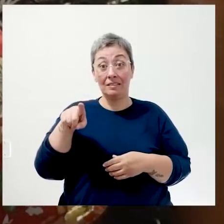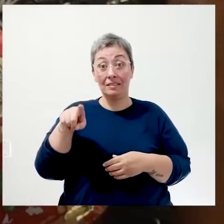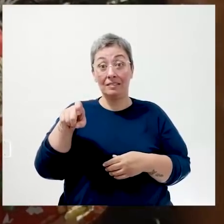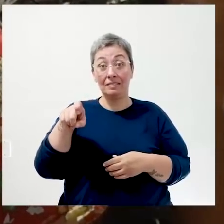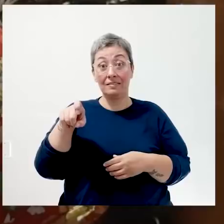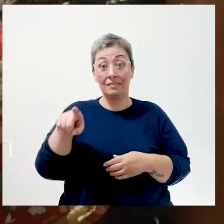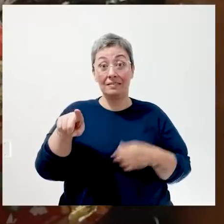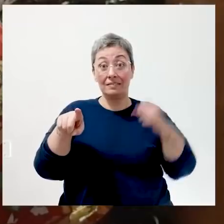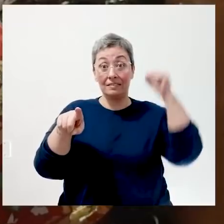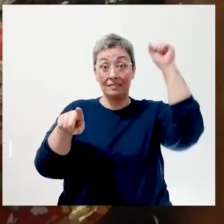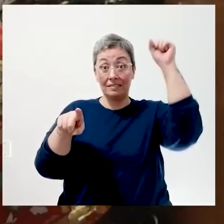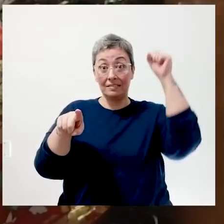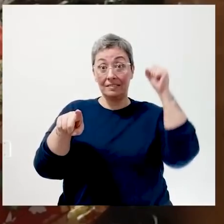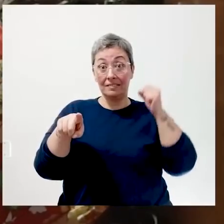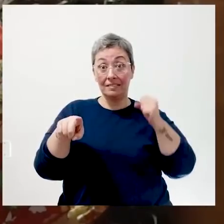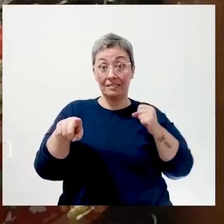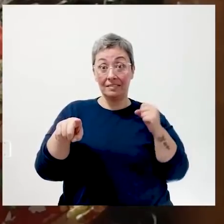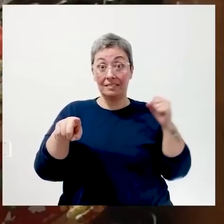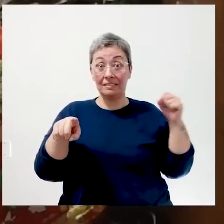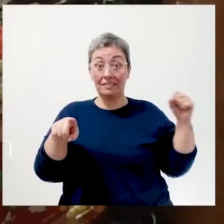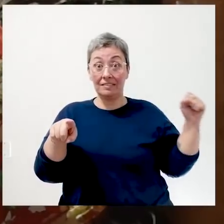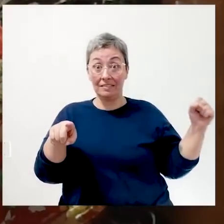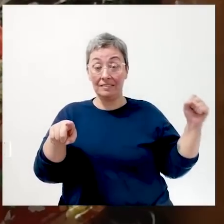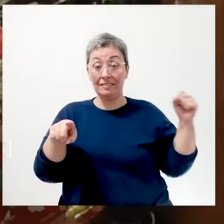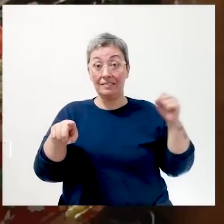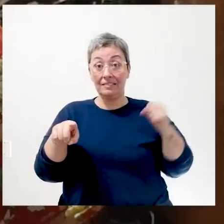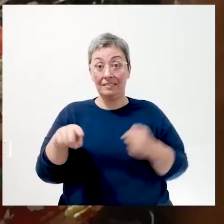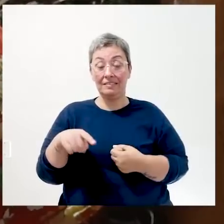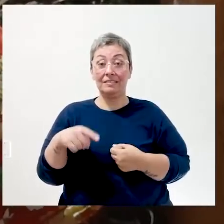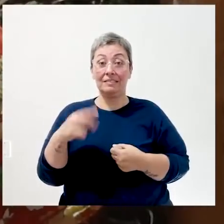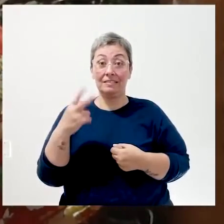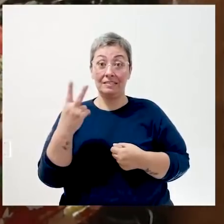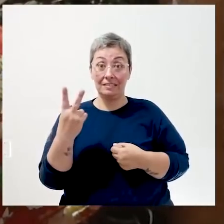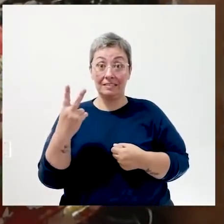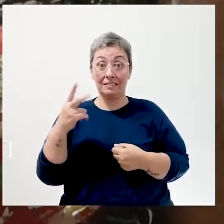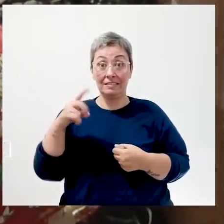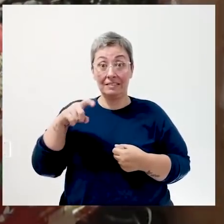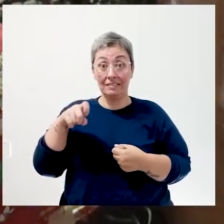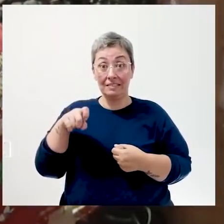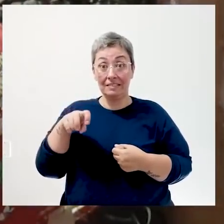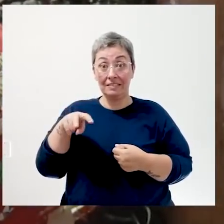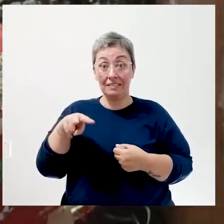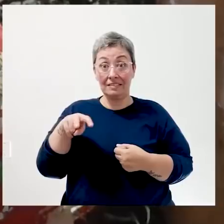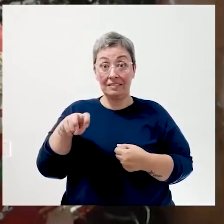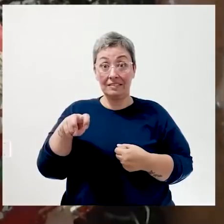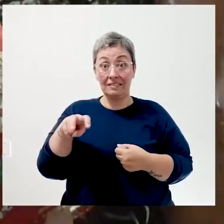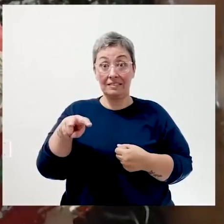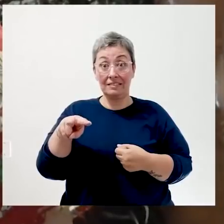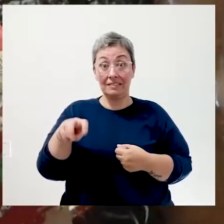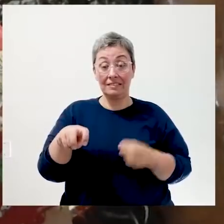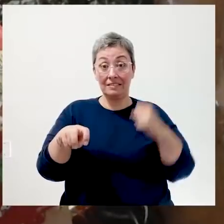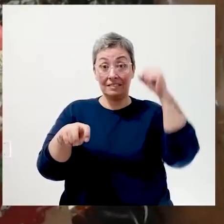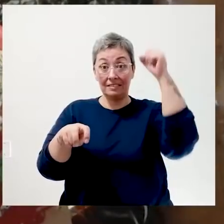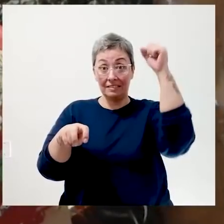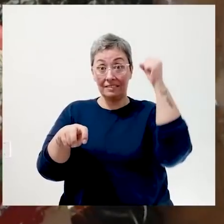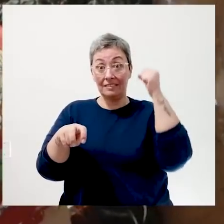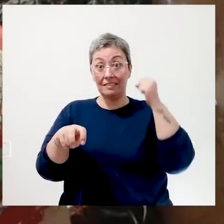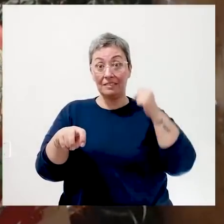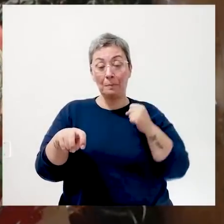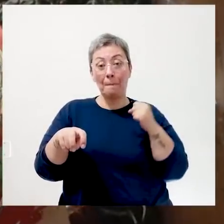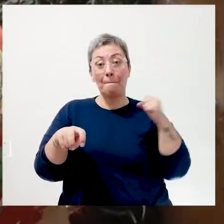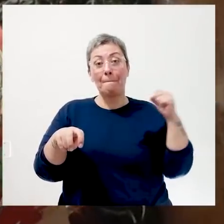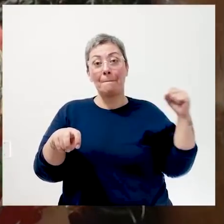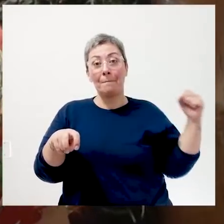Uma minhoquinha fazendo ginastiquinha, duas